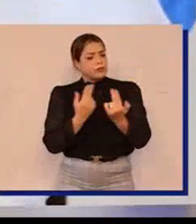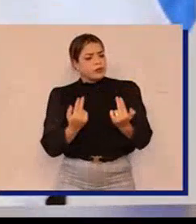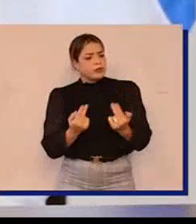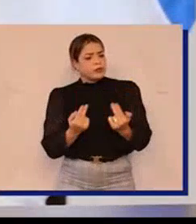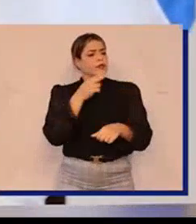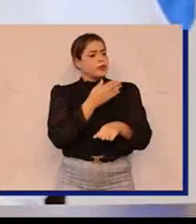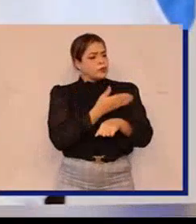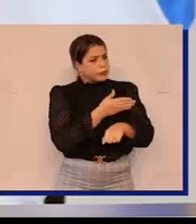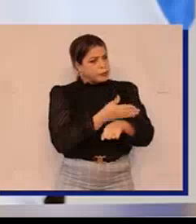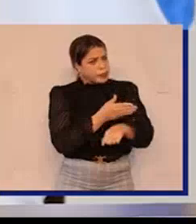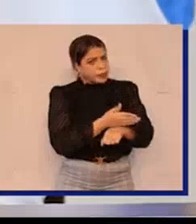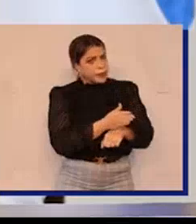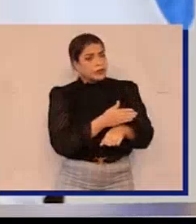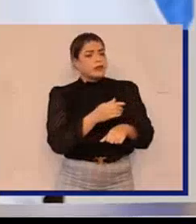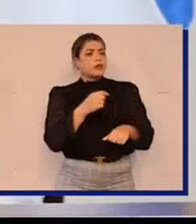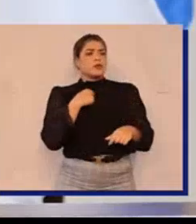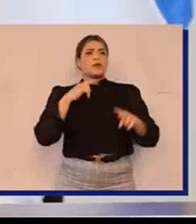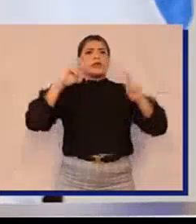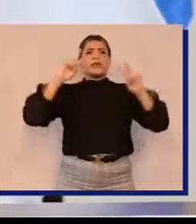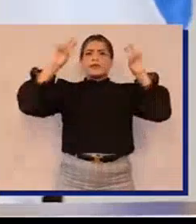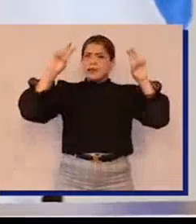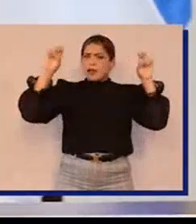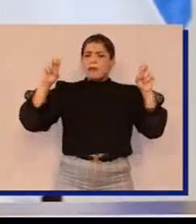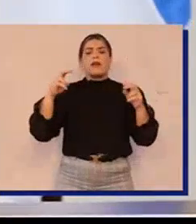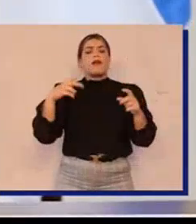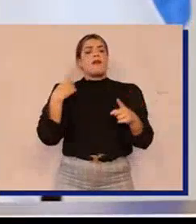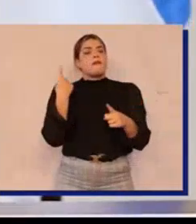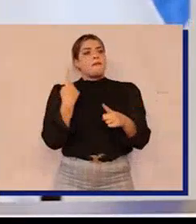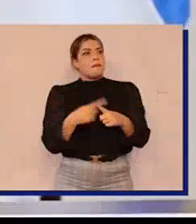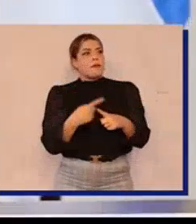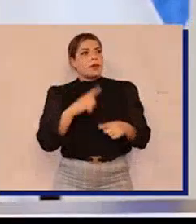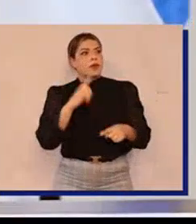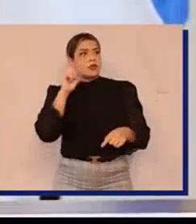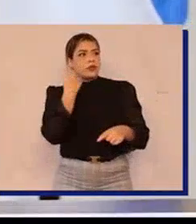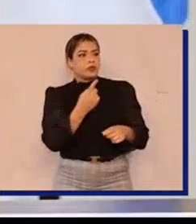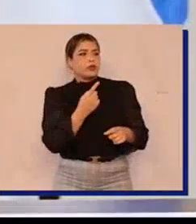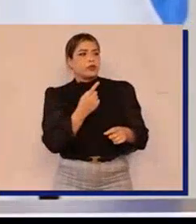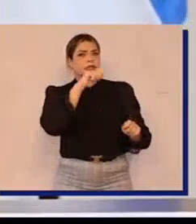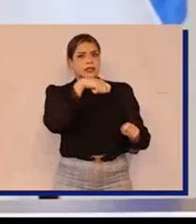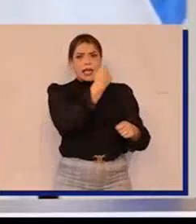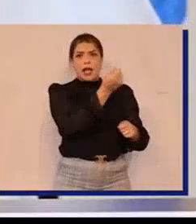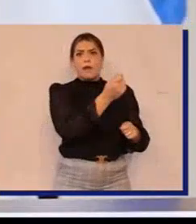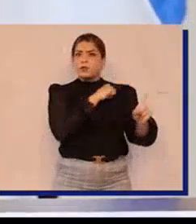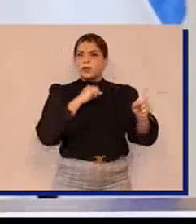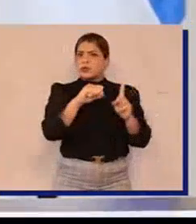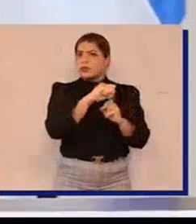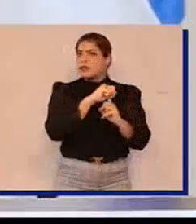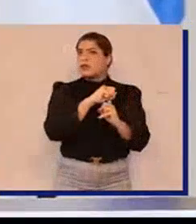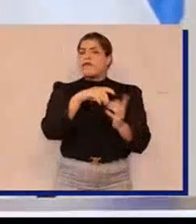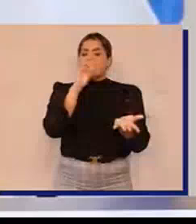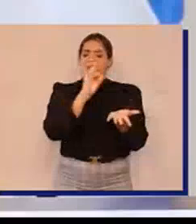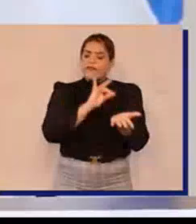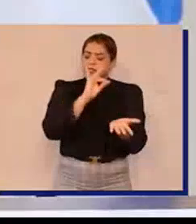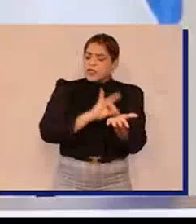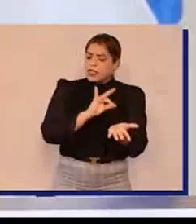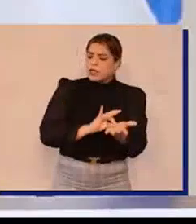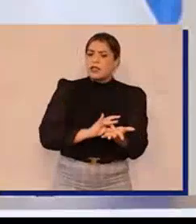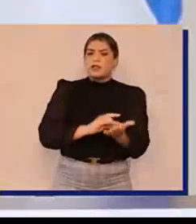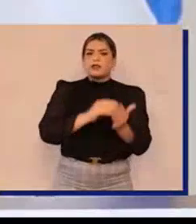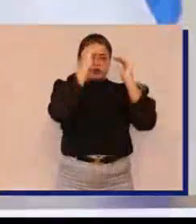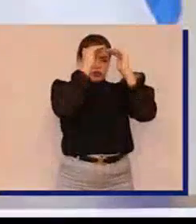ações constantes a respeito desse assunto fundamental para nos tornarmos o quanto antes uma uma sociedade